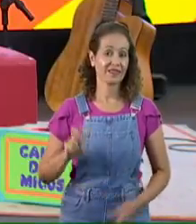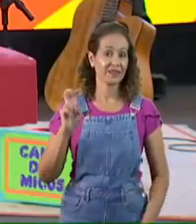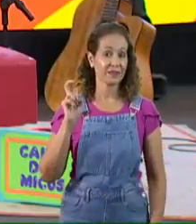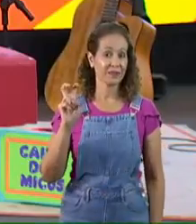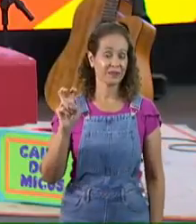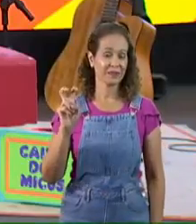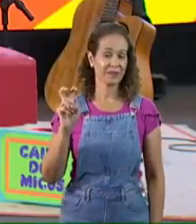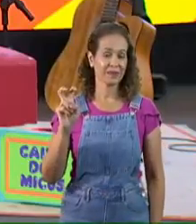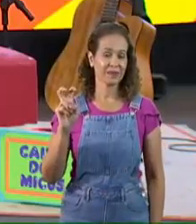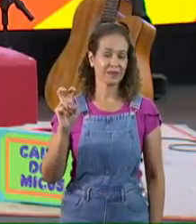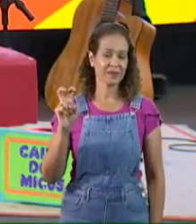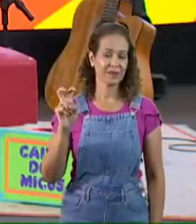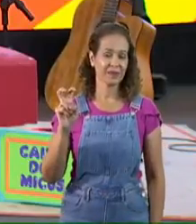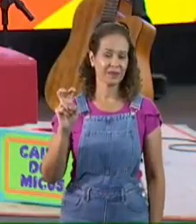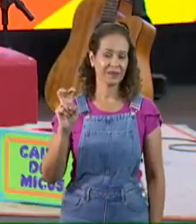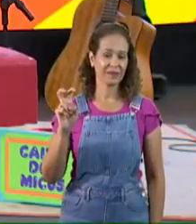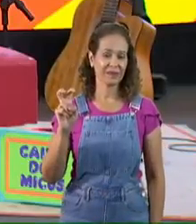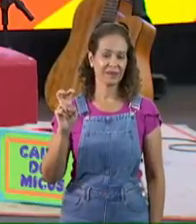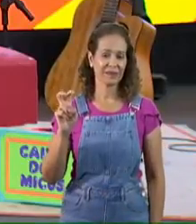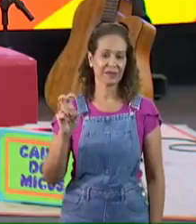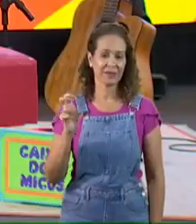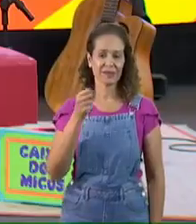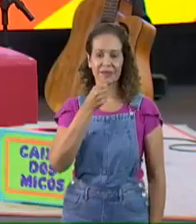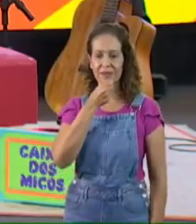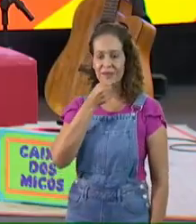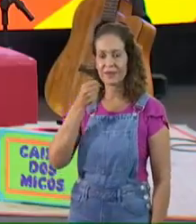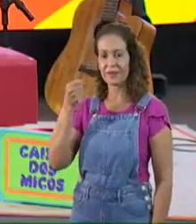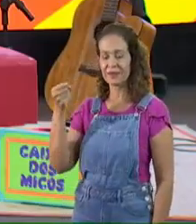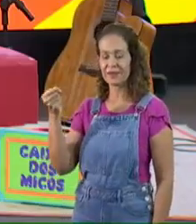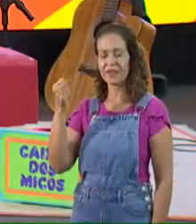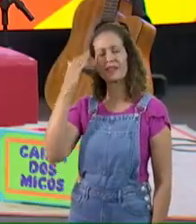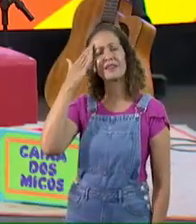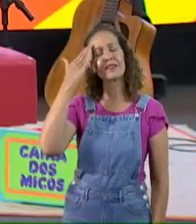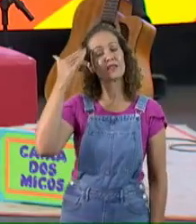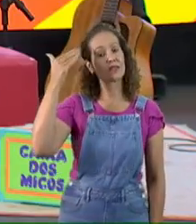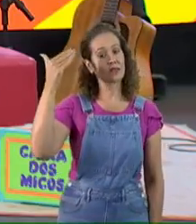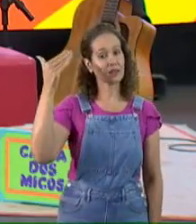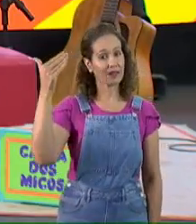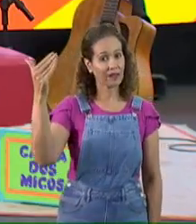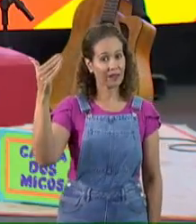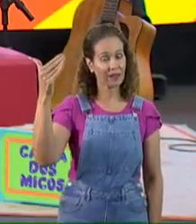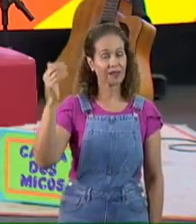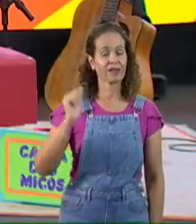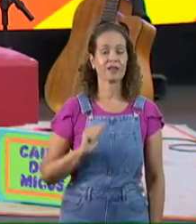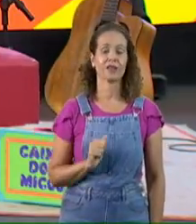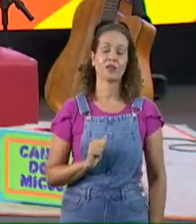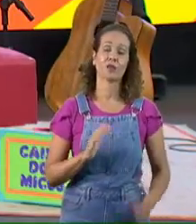5. Vamos lá, passa lá o microfone para ela. Gratidão por uma